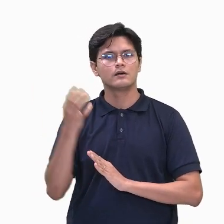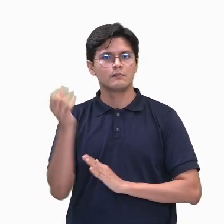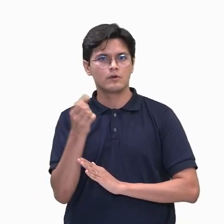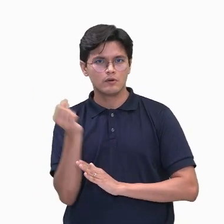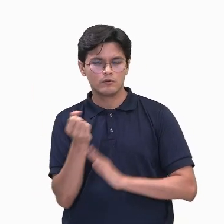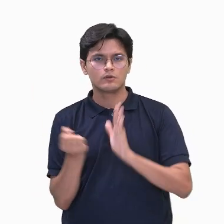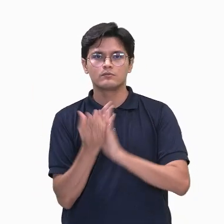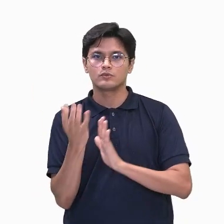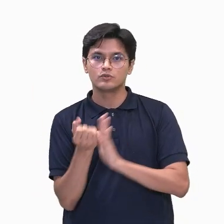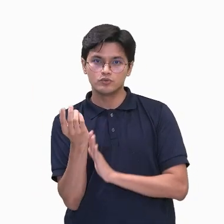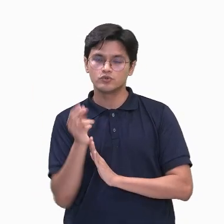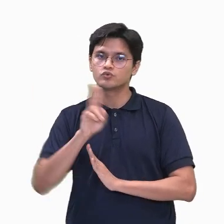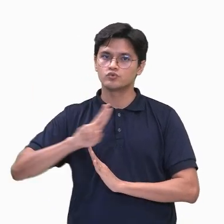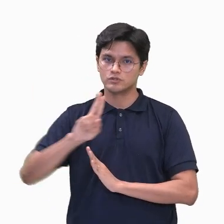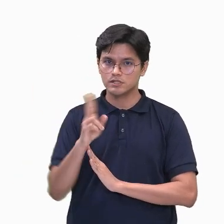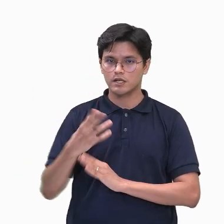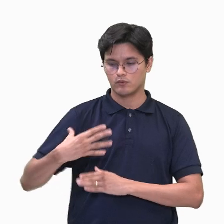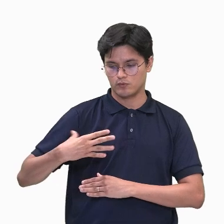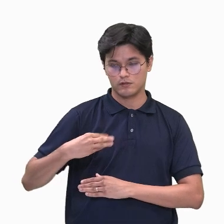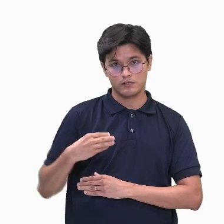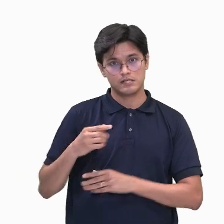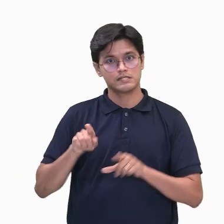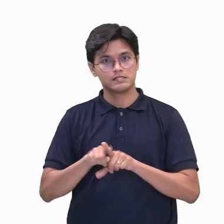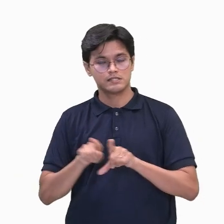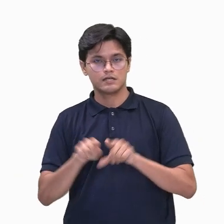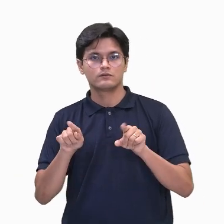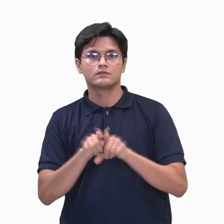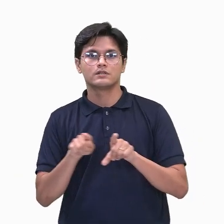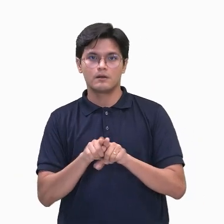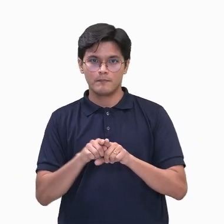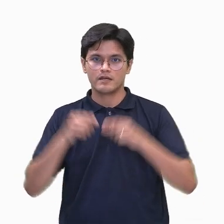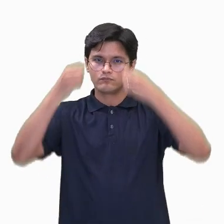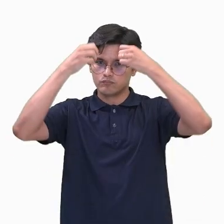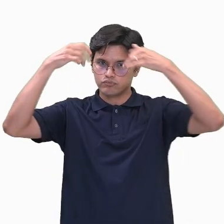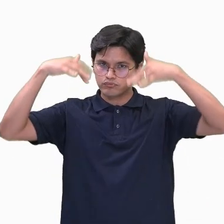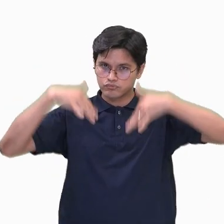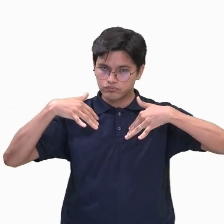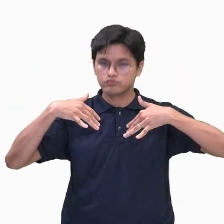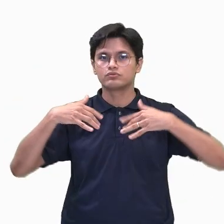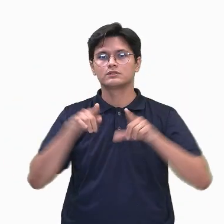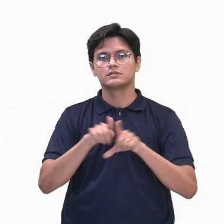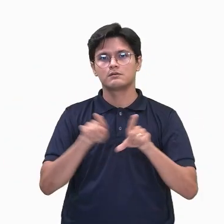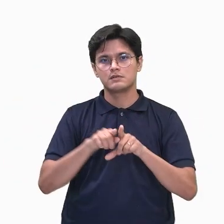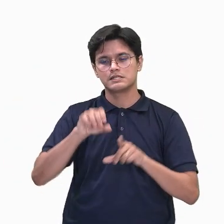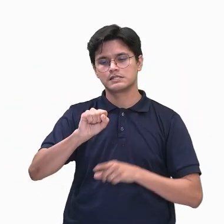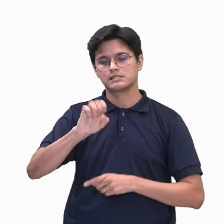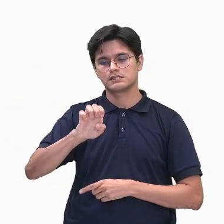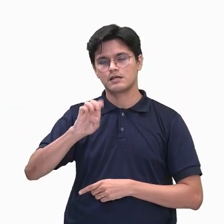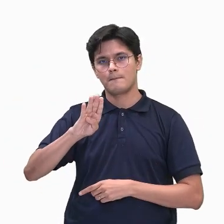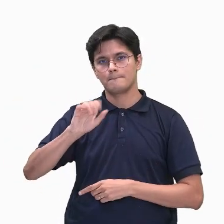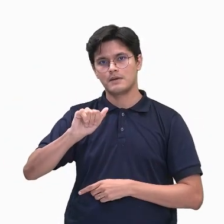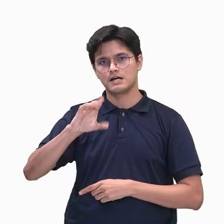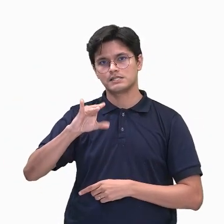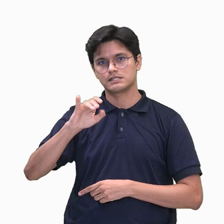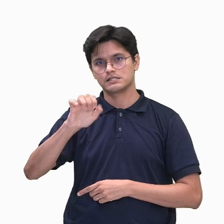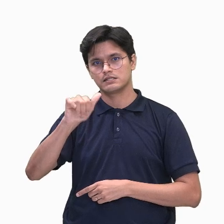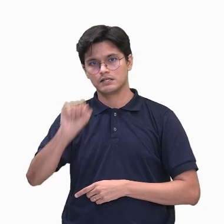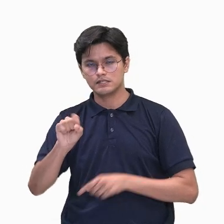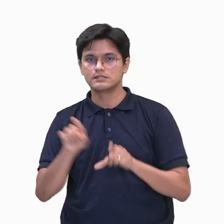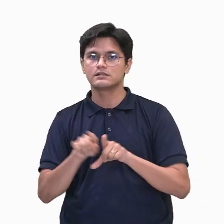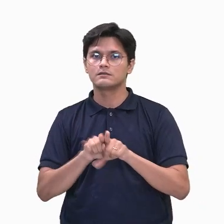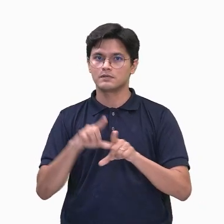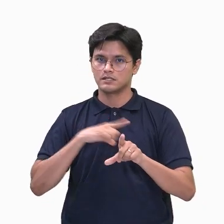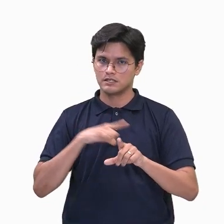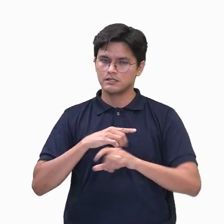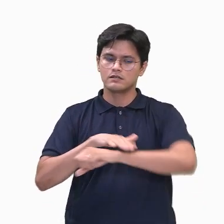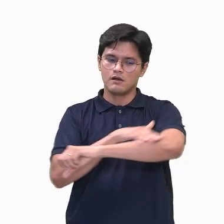na amamentação. As glândulas sudoríparas, produtoras de suor, sebáceas, né, de sebo, que está presente também na nossa